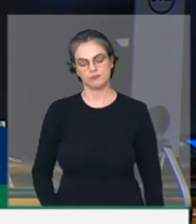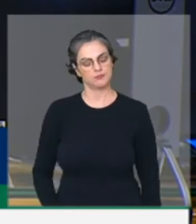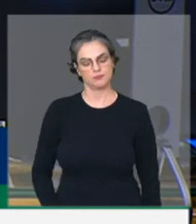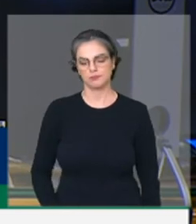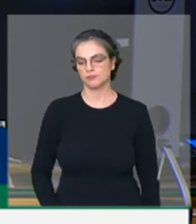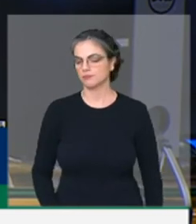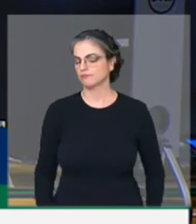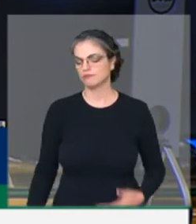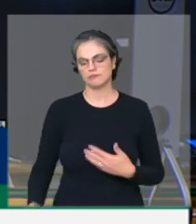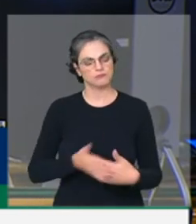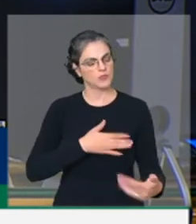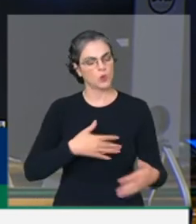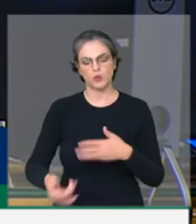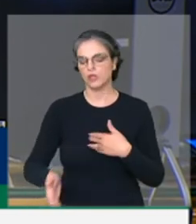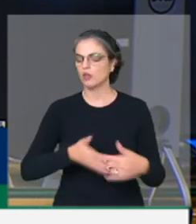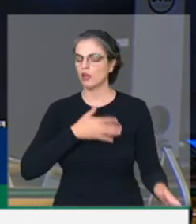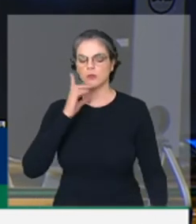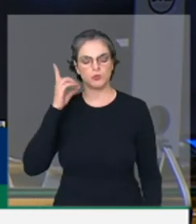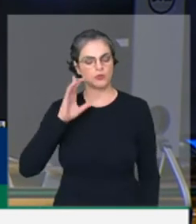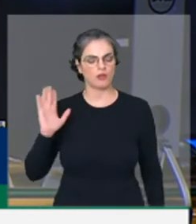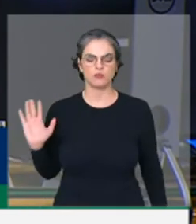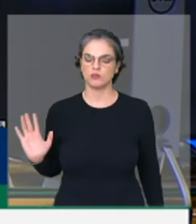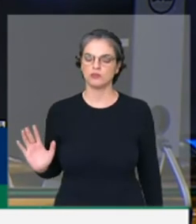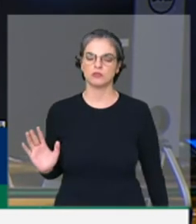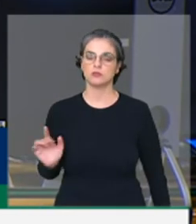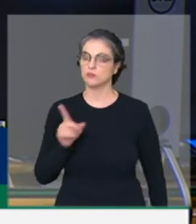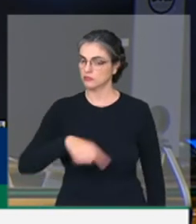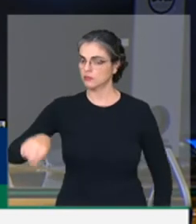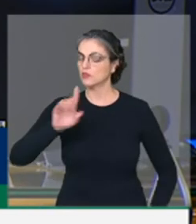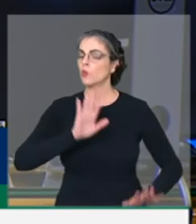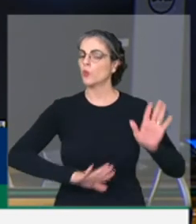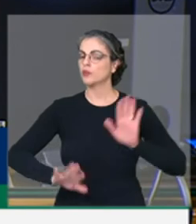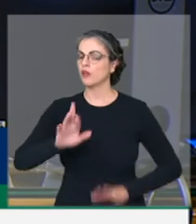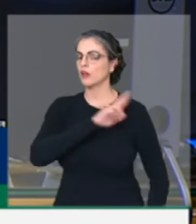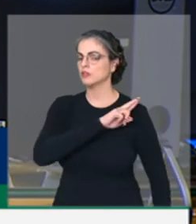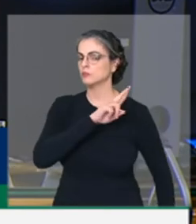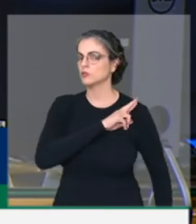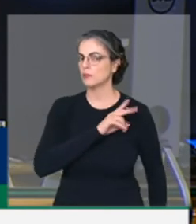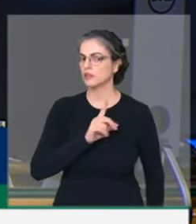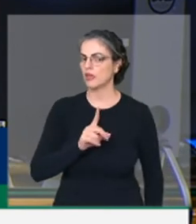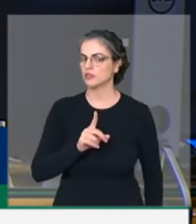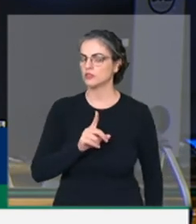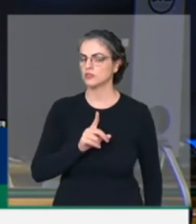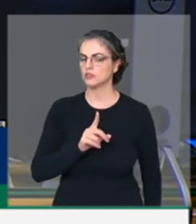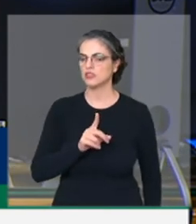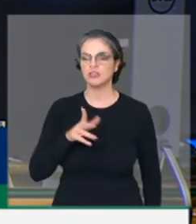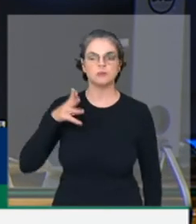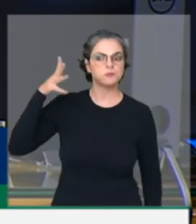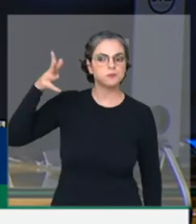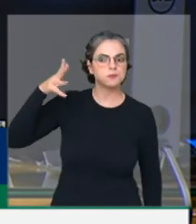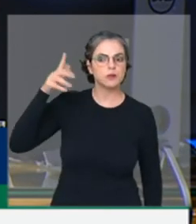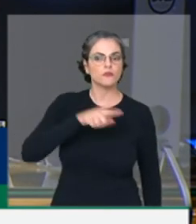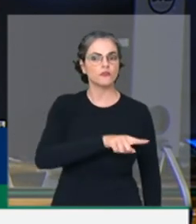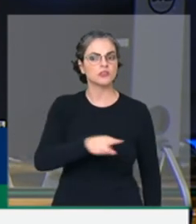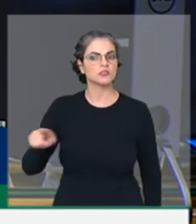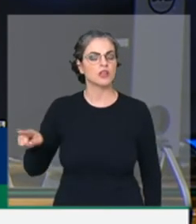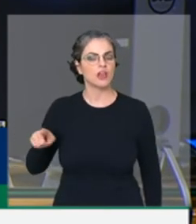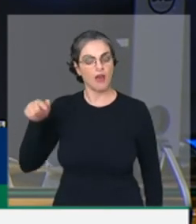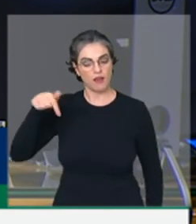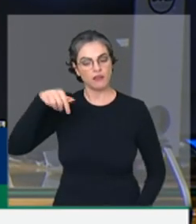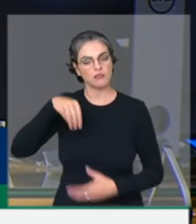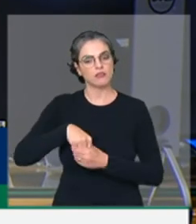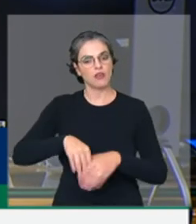Doa em quem doer. Tenham cuidado e responsabilidades com as falas dos senhores deputados dentro